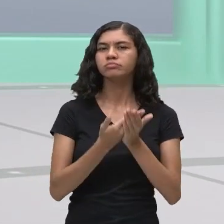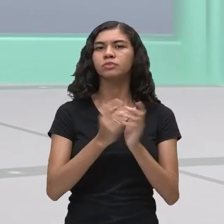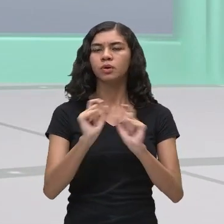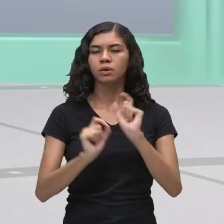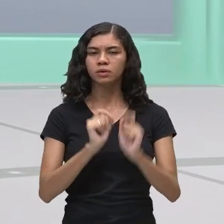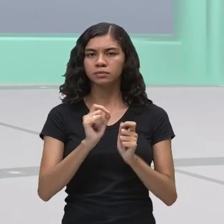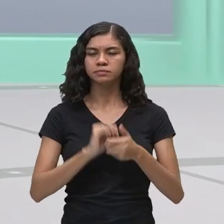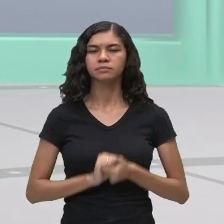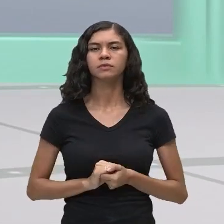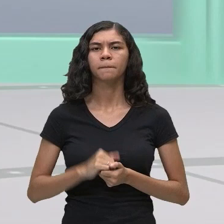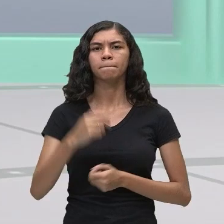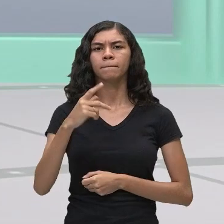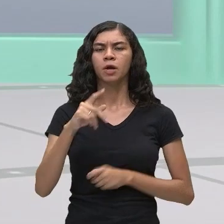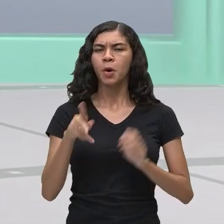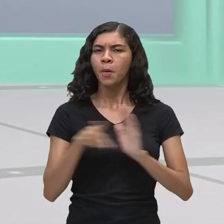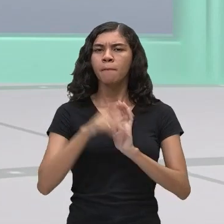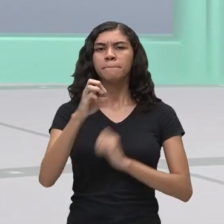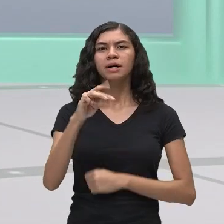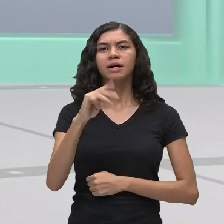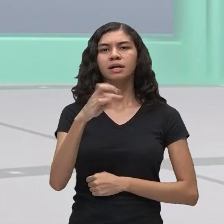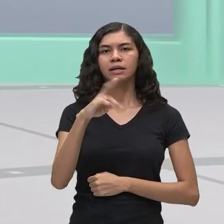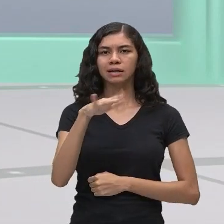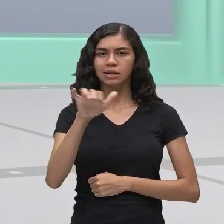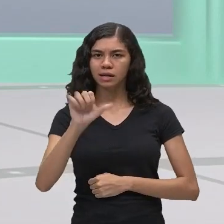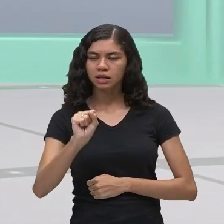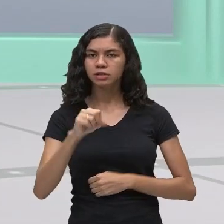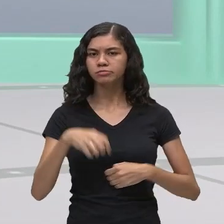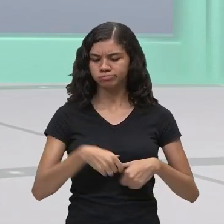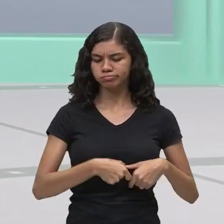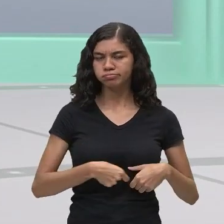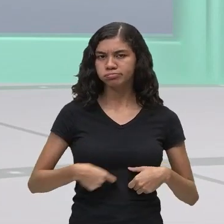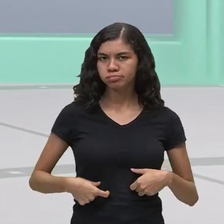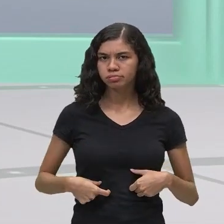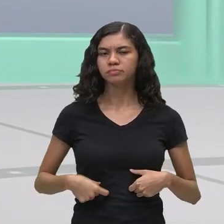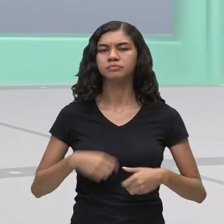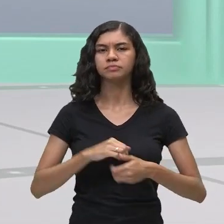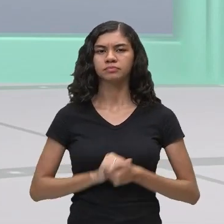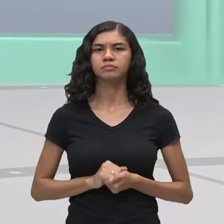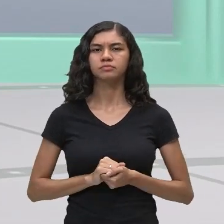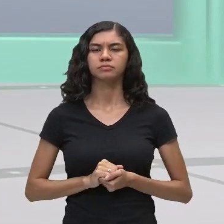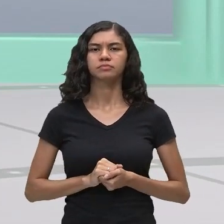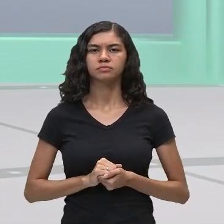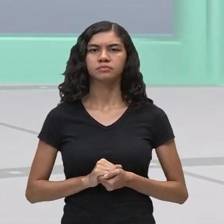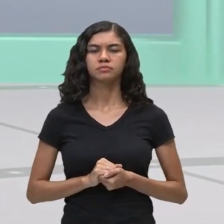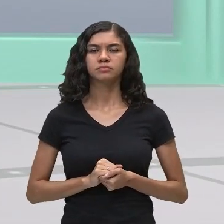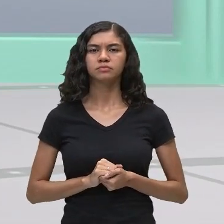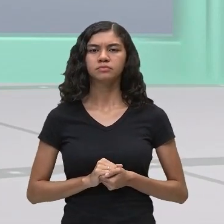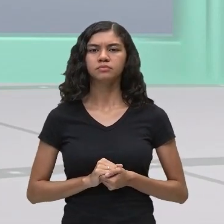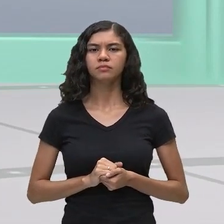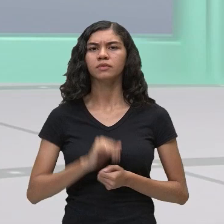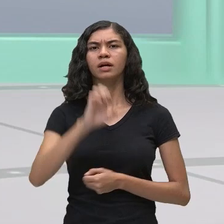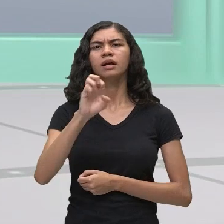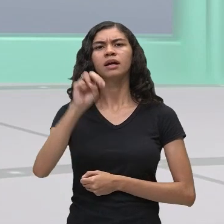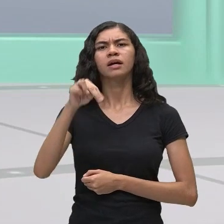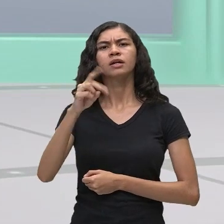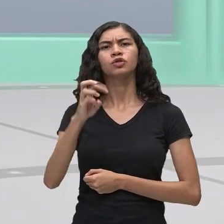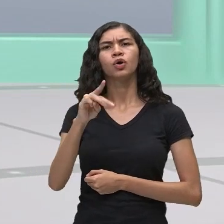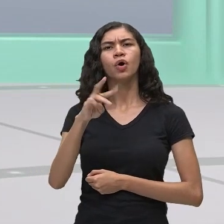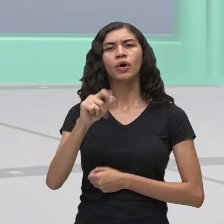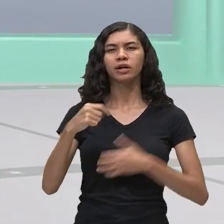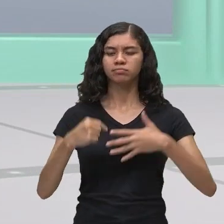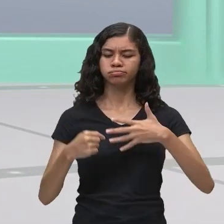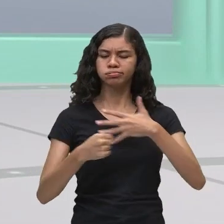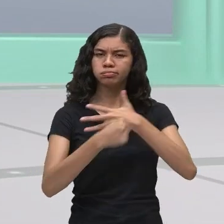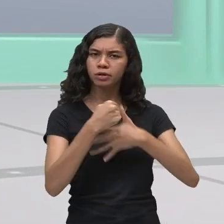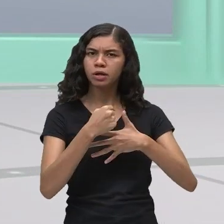uma glândula mista, que exerce uma função exócrina e também endócrina. A função endócrina é por produzir